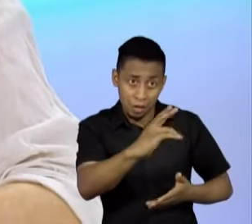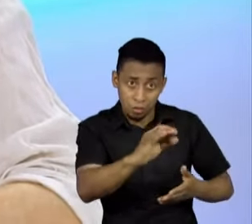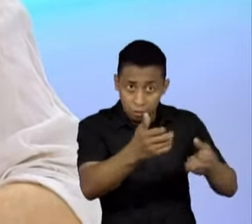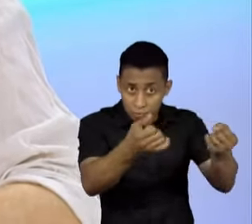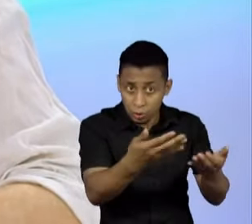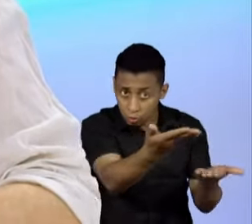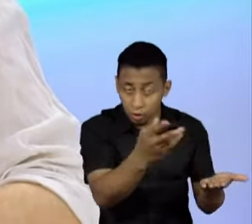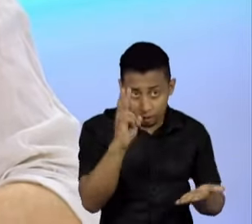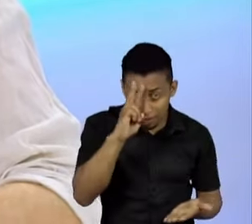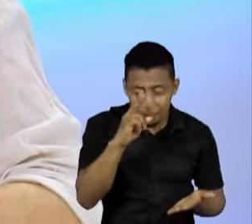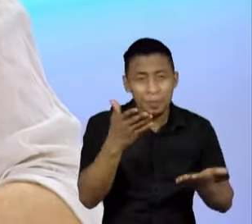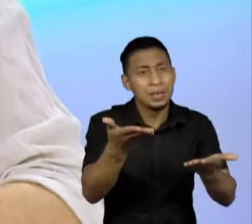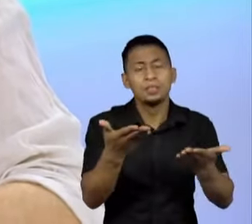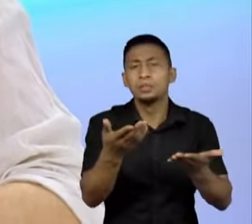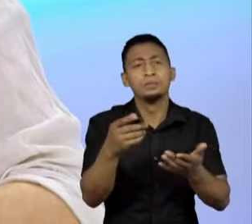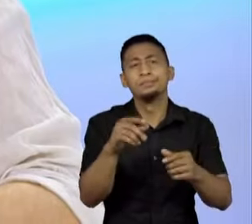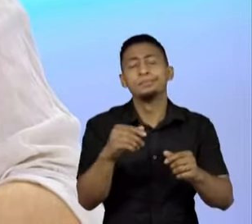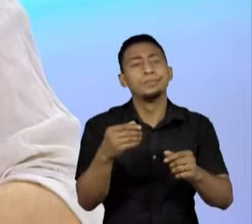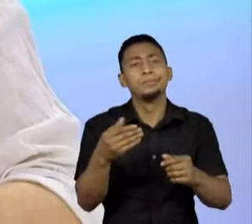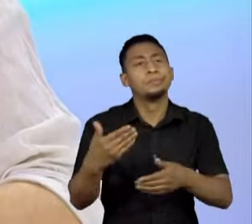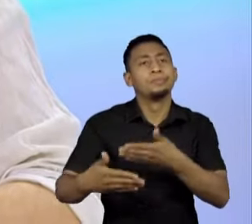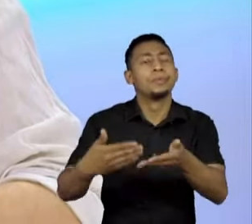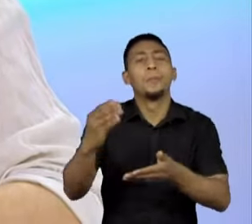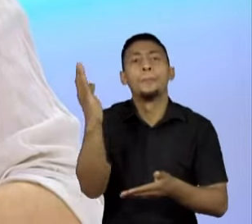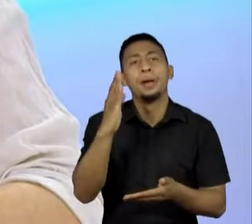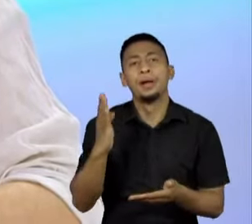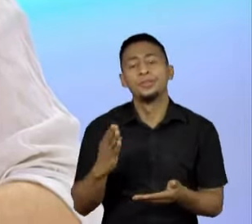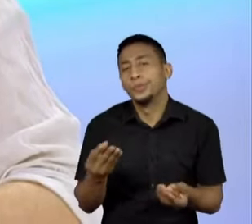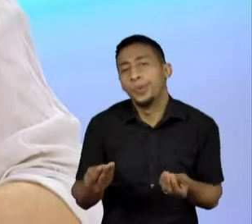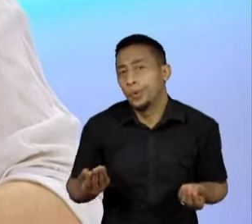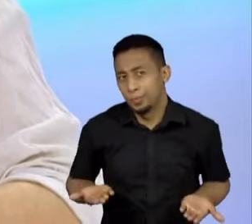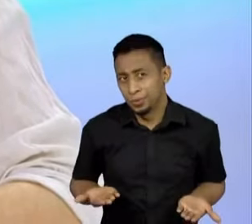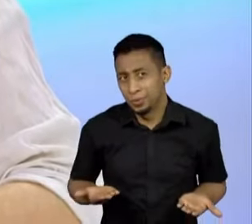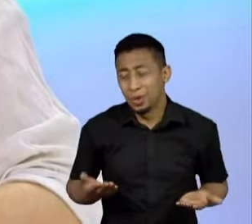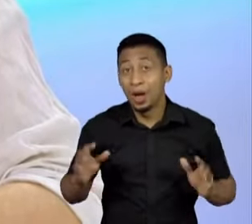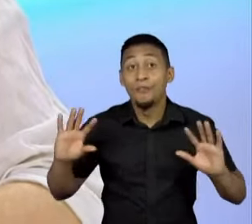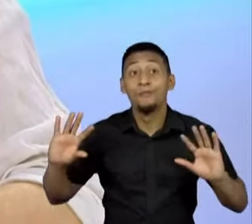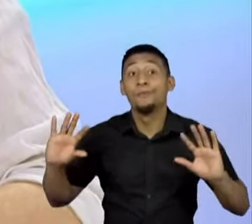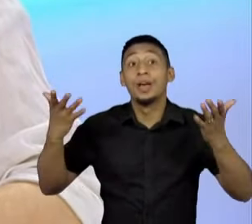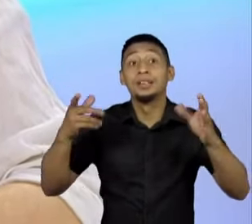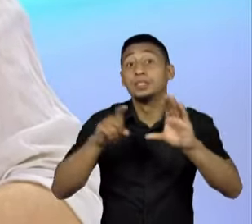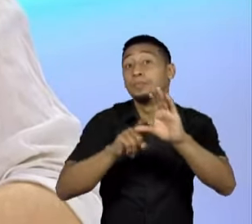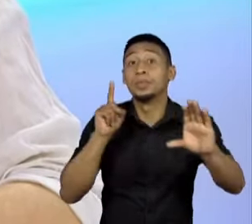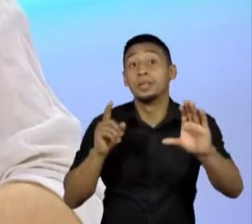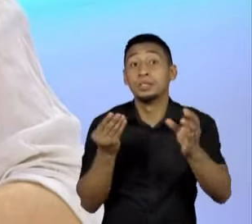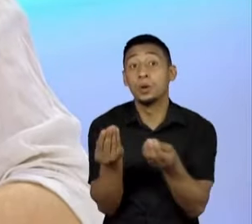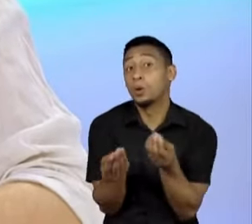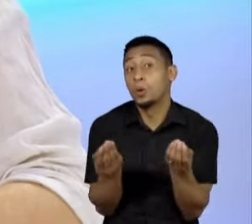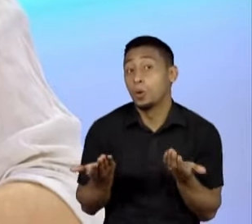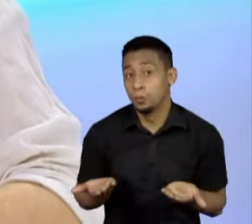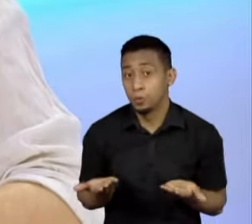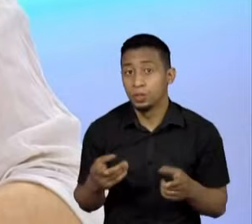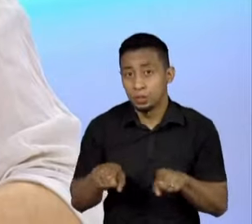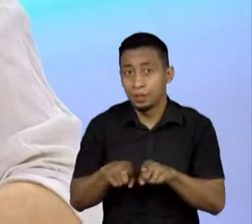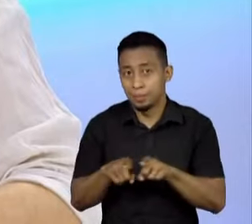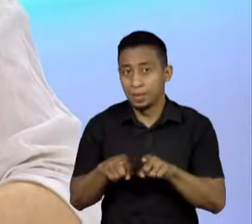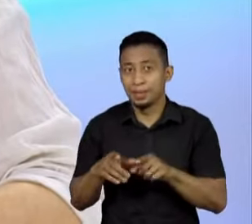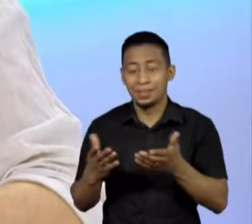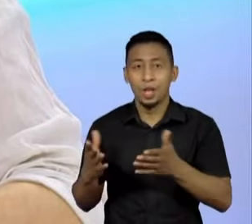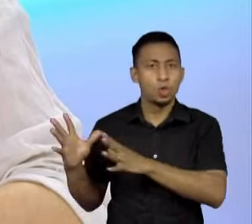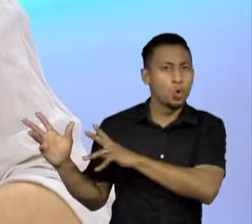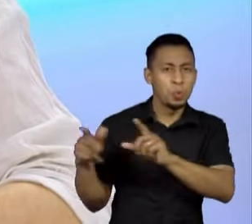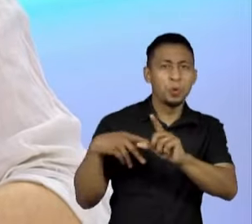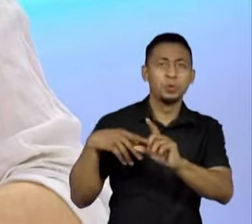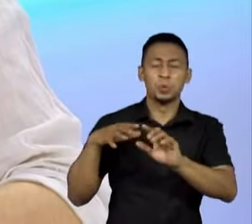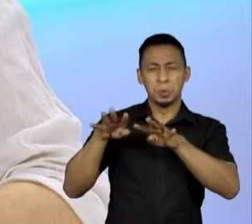vendo, que Brasil é esse que a gente vai... que independência é essa que a gente está celebrando? Como é que a senhora vê esse nacionalismo que